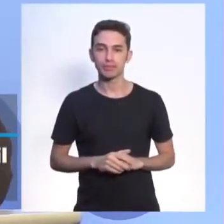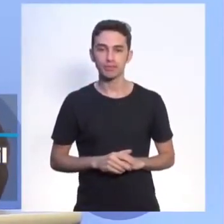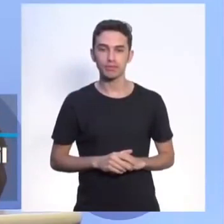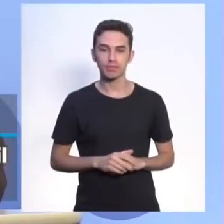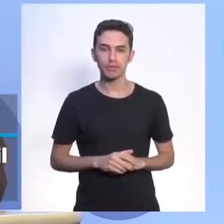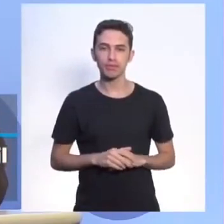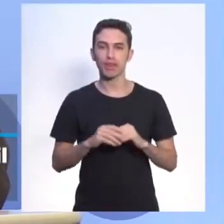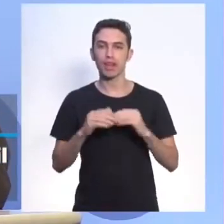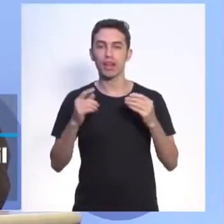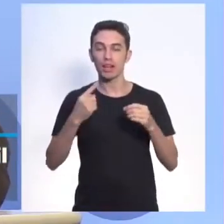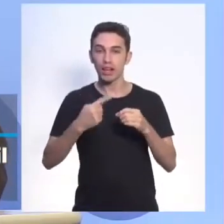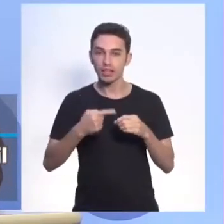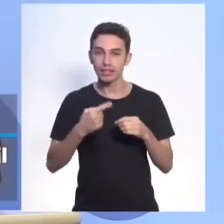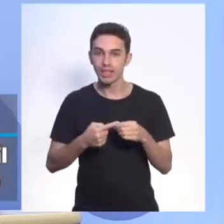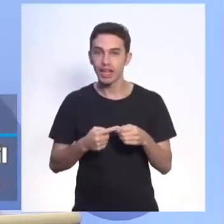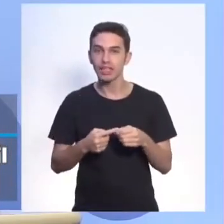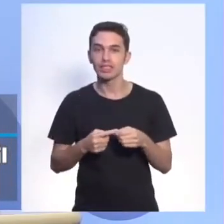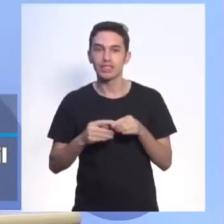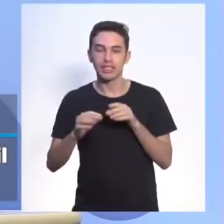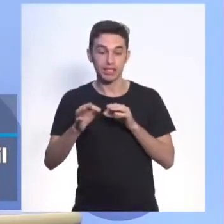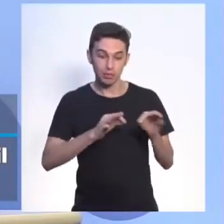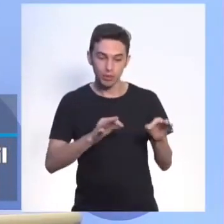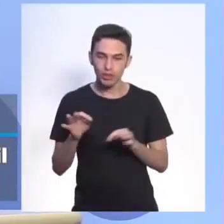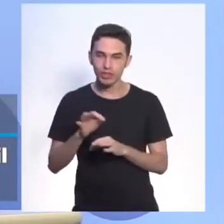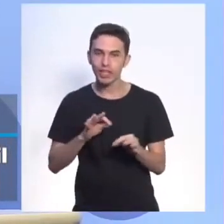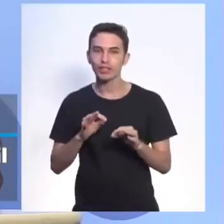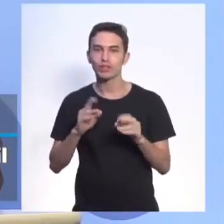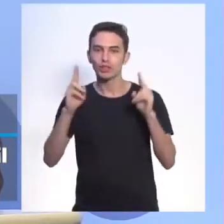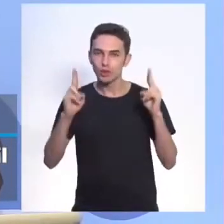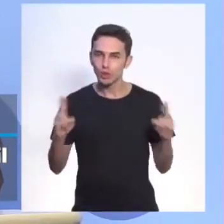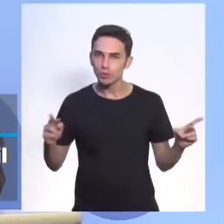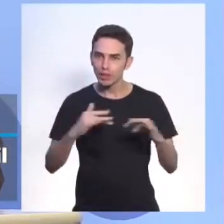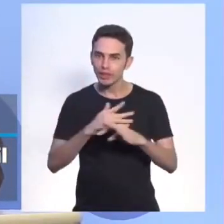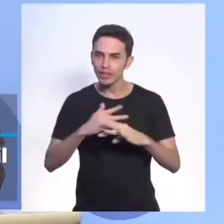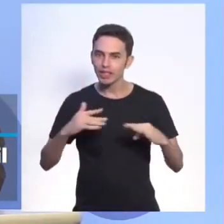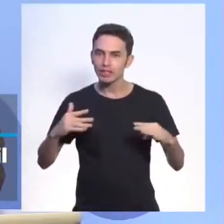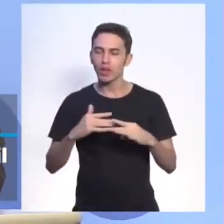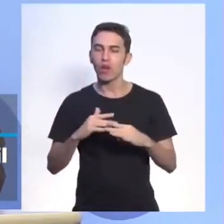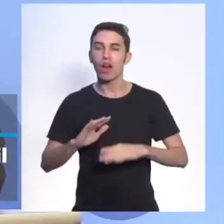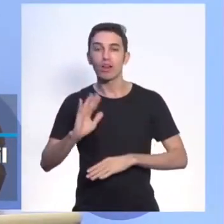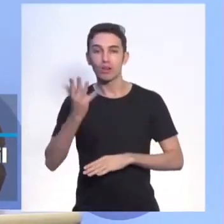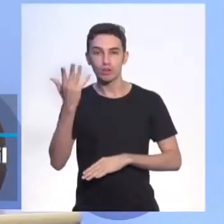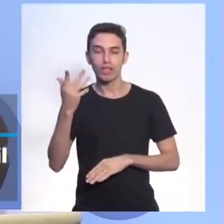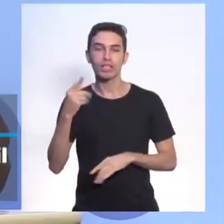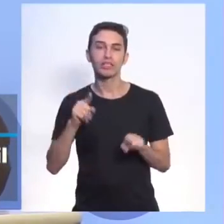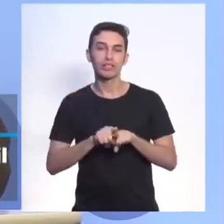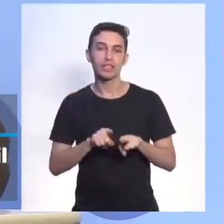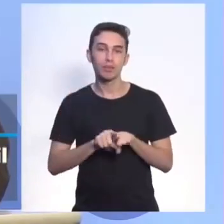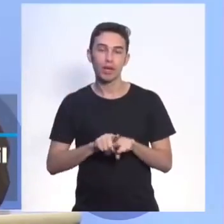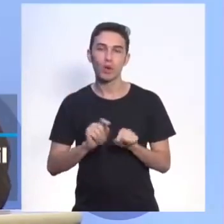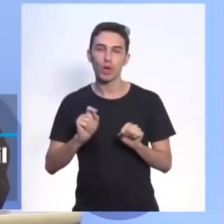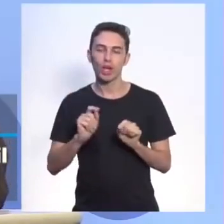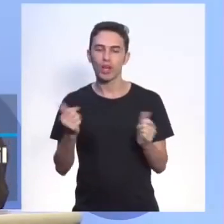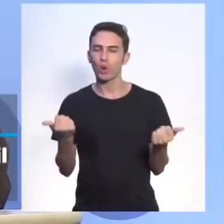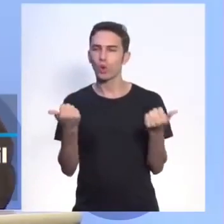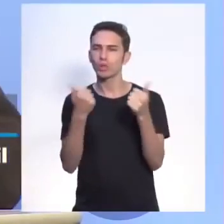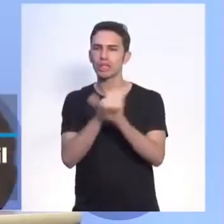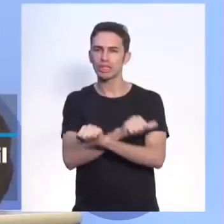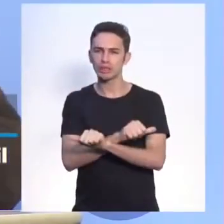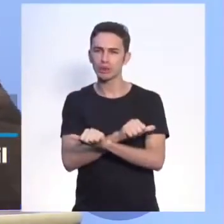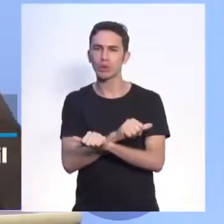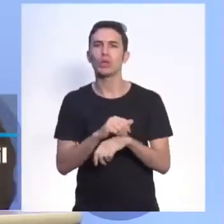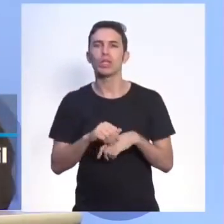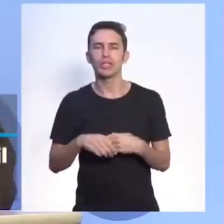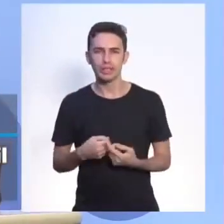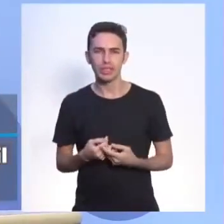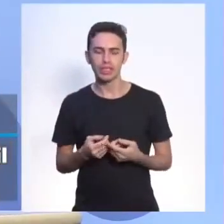nas cidades, nesse processo de urbanização, também vai ocorrer aí contradições